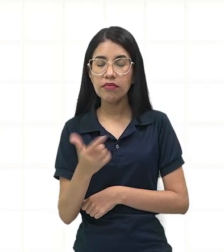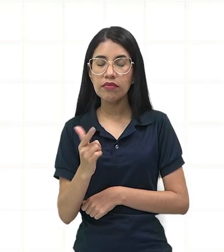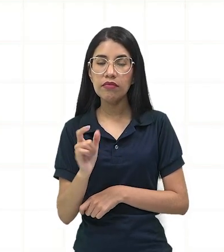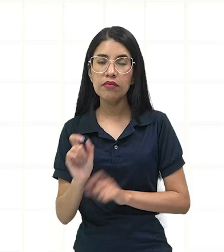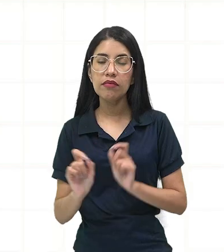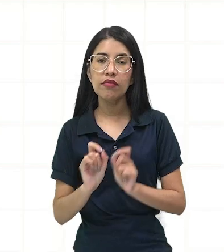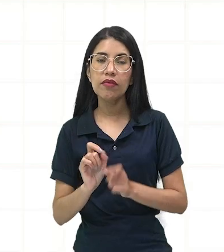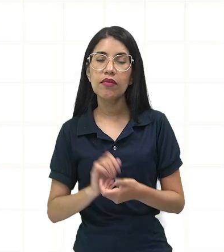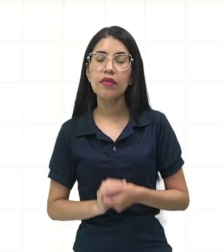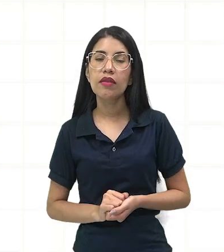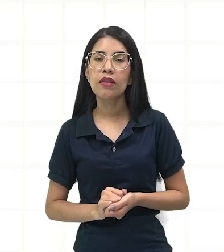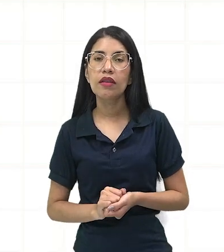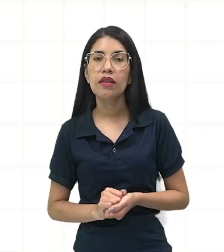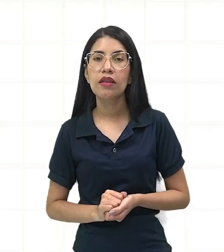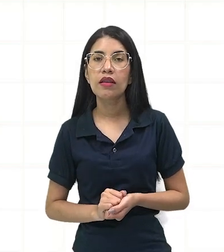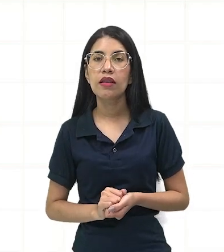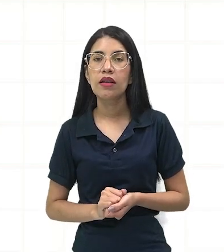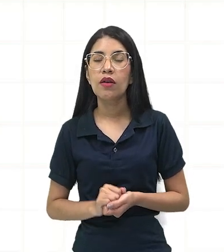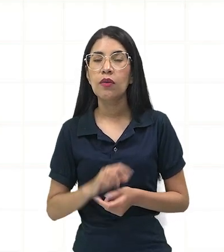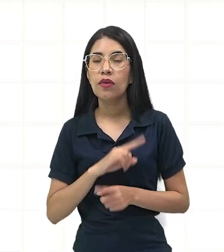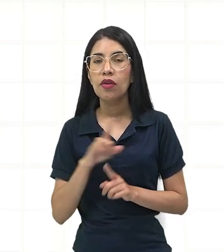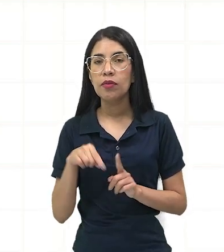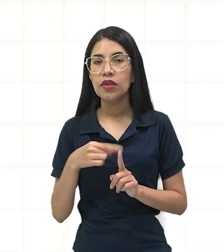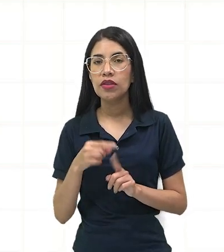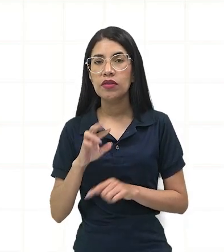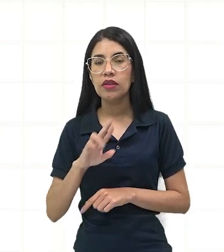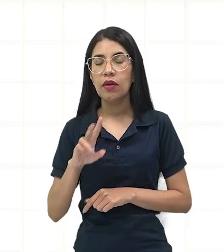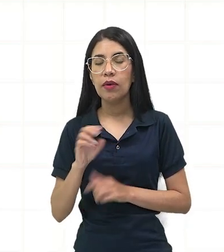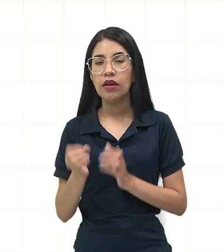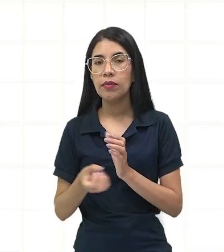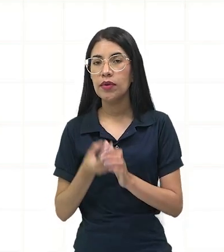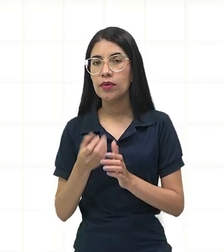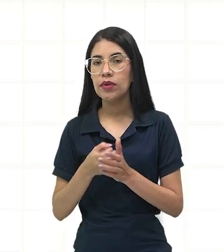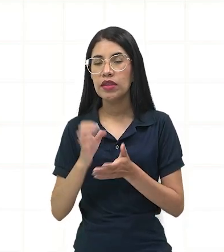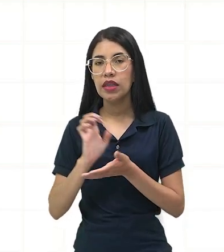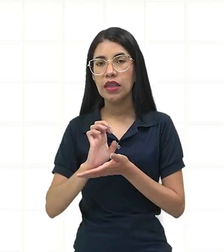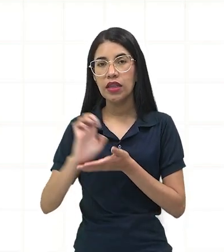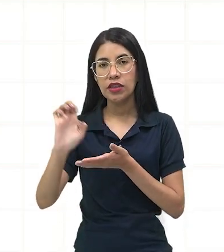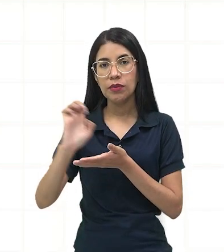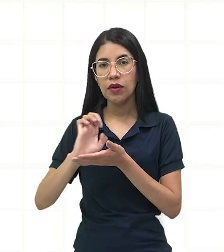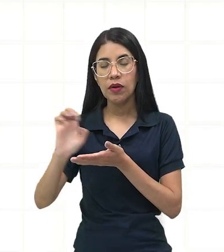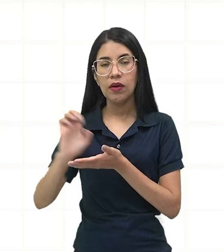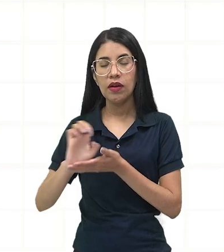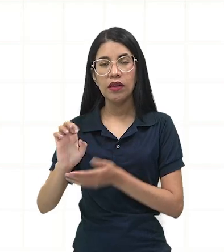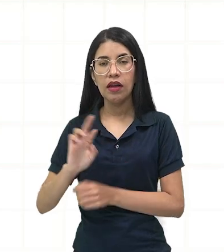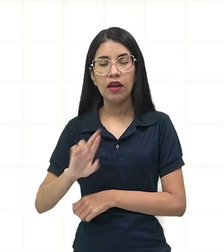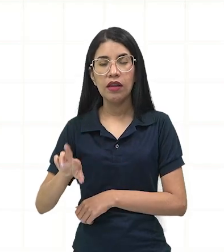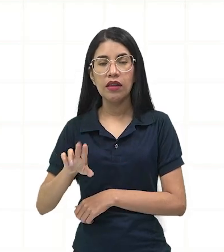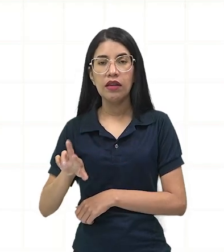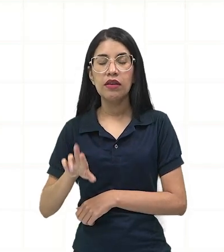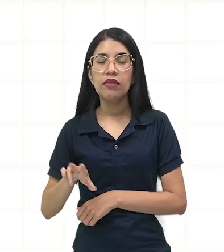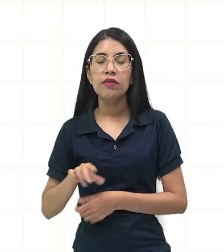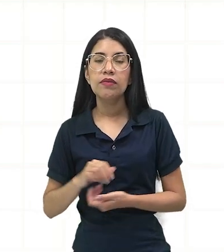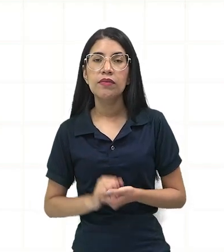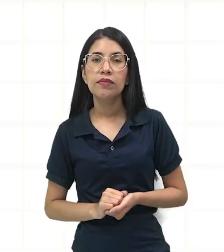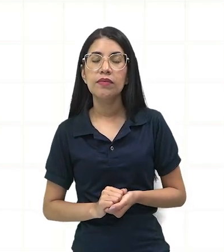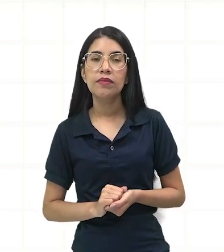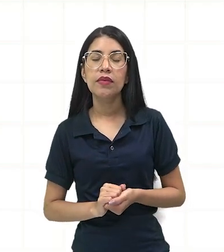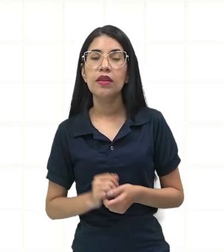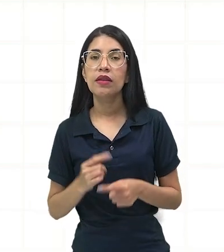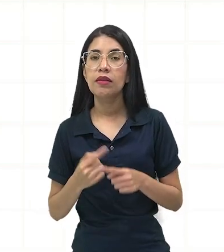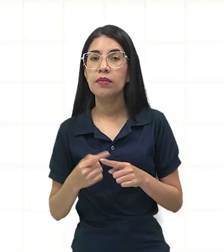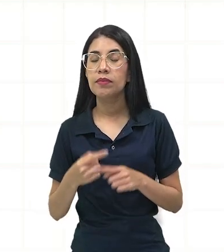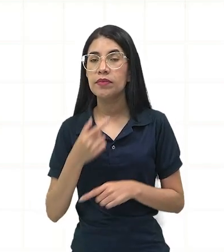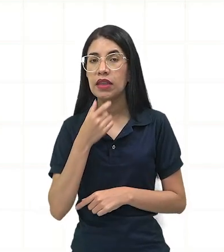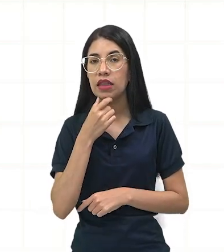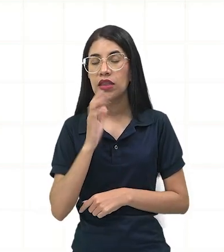tinham a intenção de produzir para mandar para a Inglaterra, que era sua metrópole. Isso porque a Inglaterra